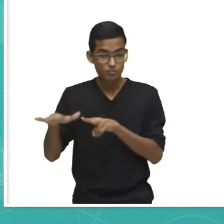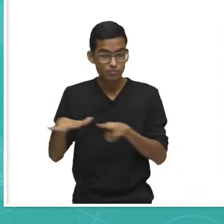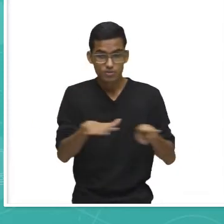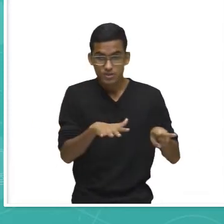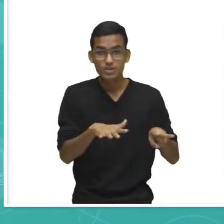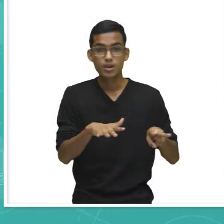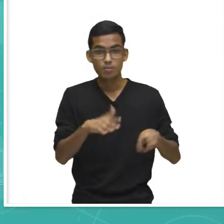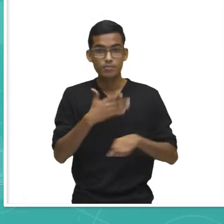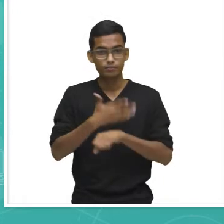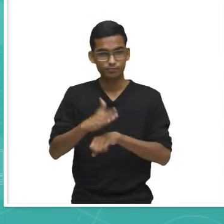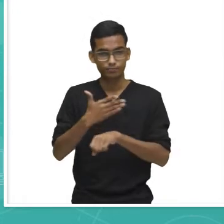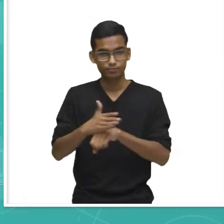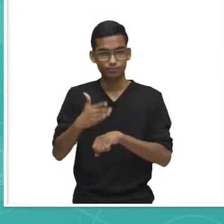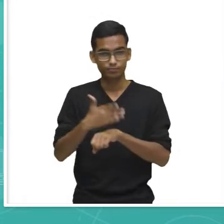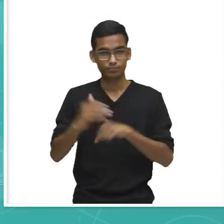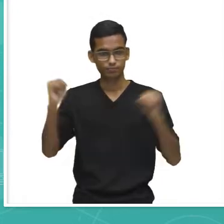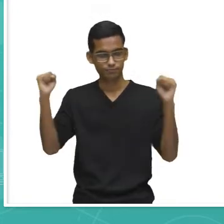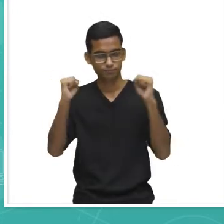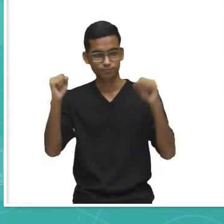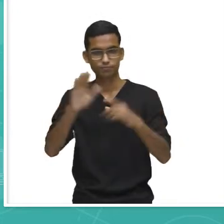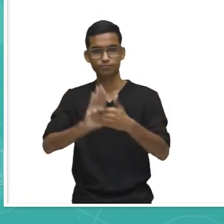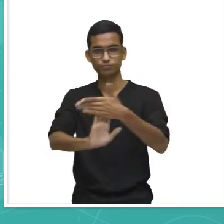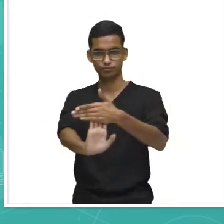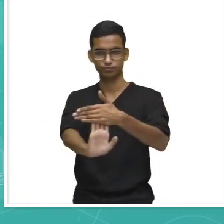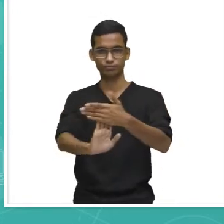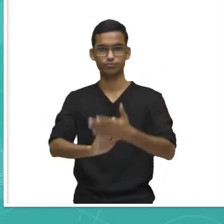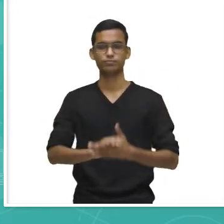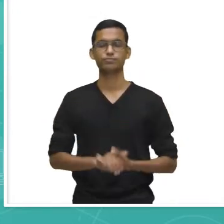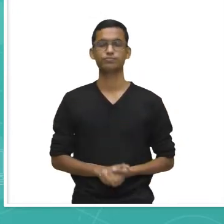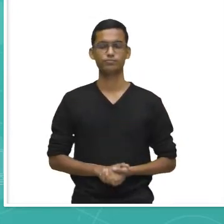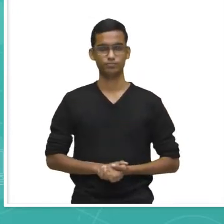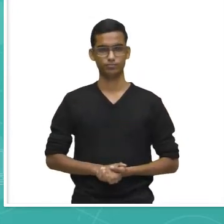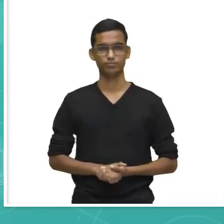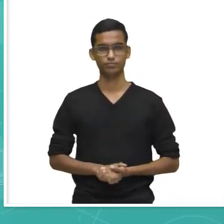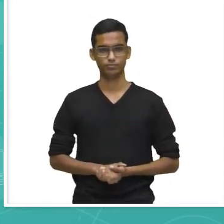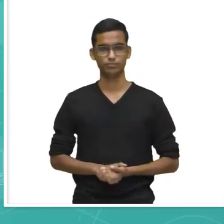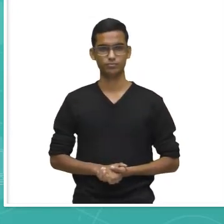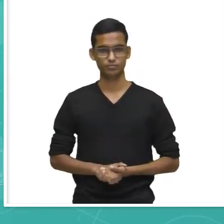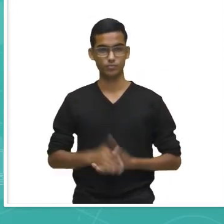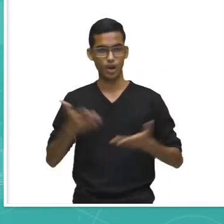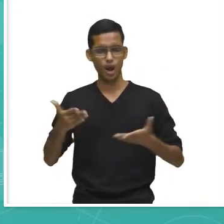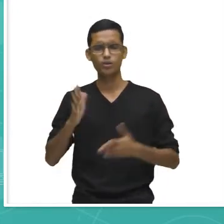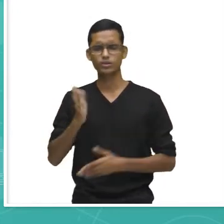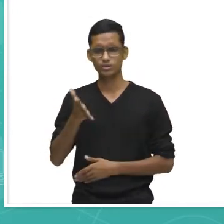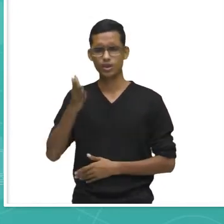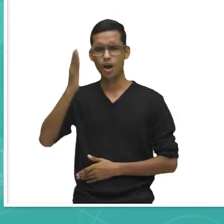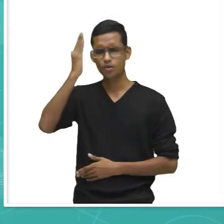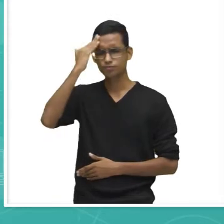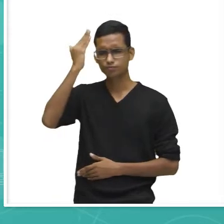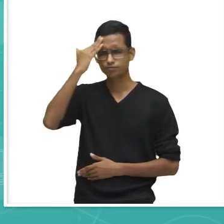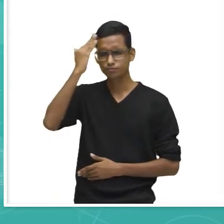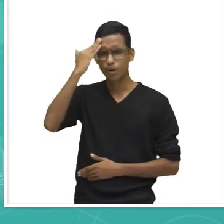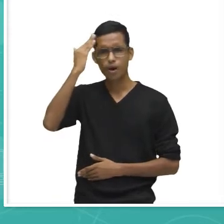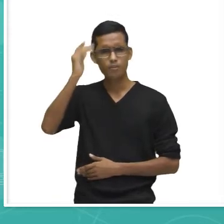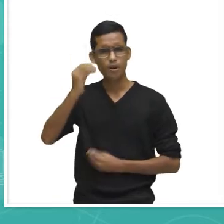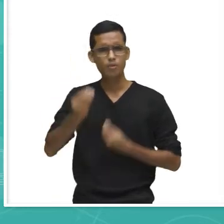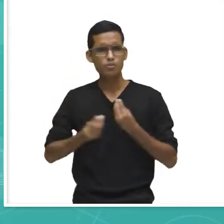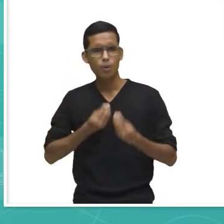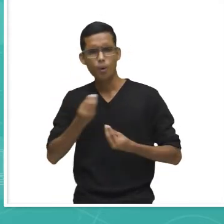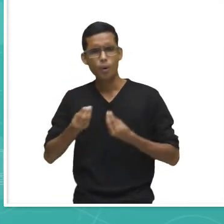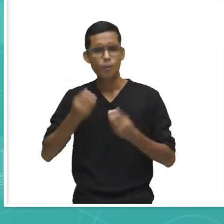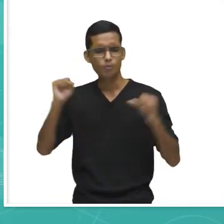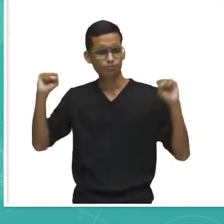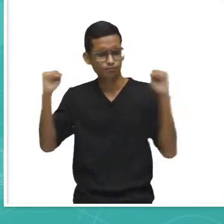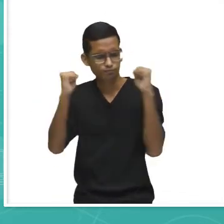nosso profissional, tá? Muito bem, agora que a gente já conhece as principais características da ginástica laboral,